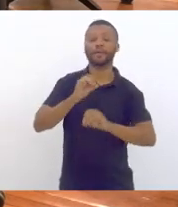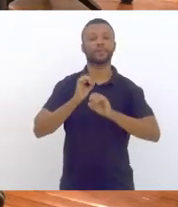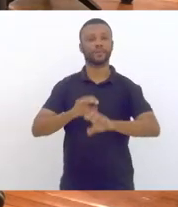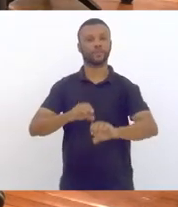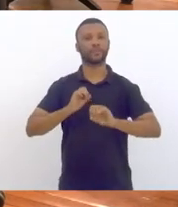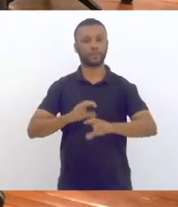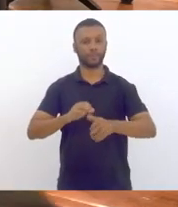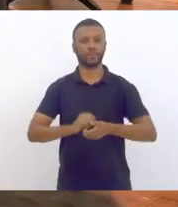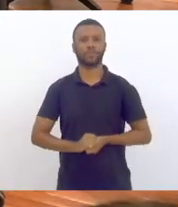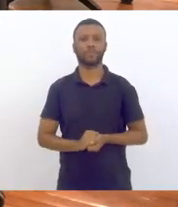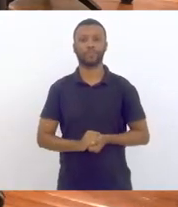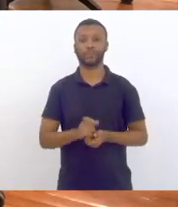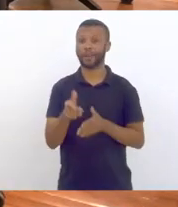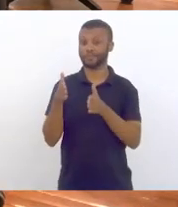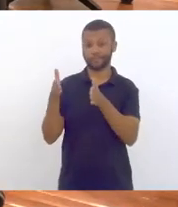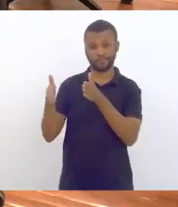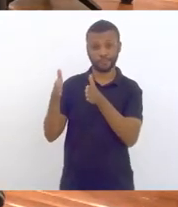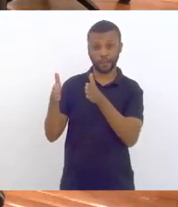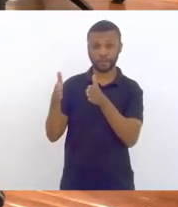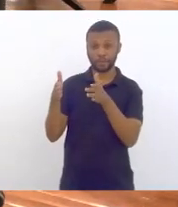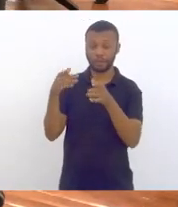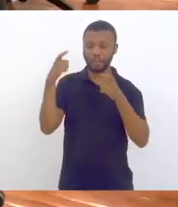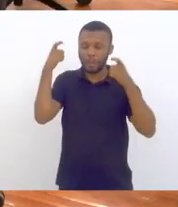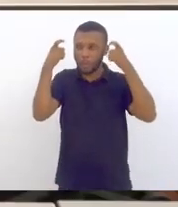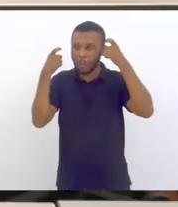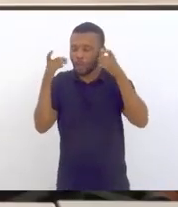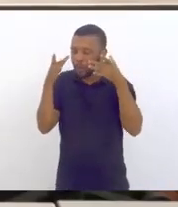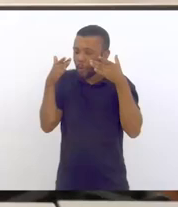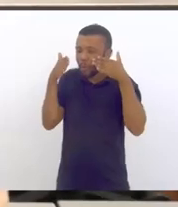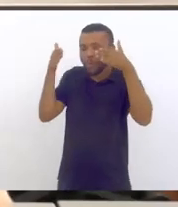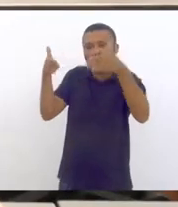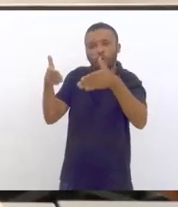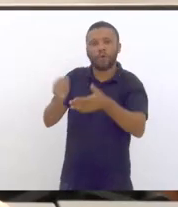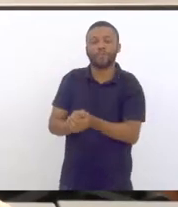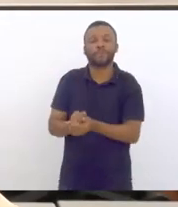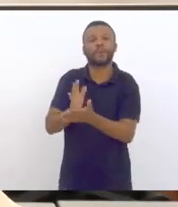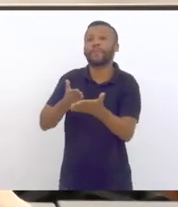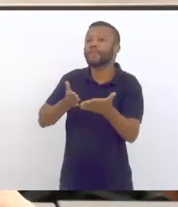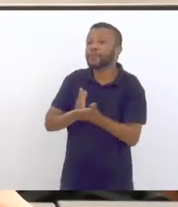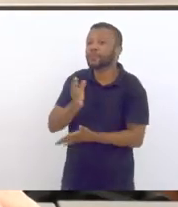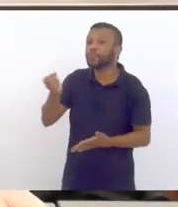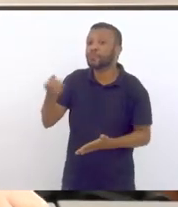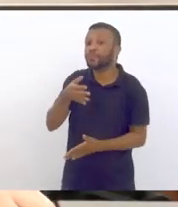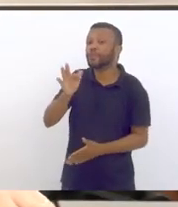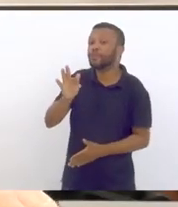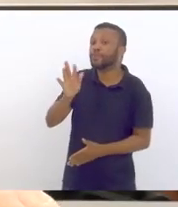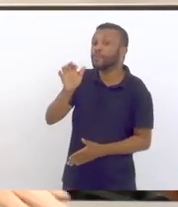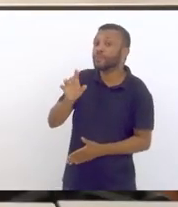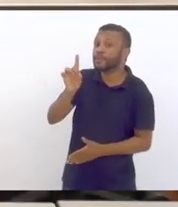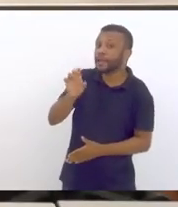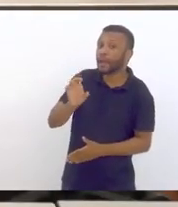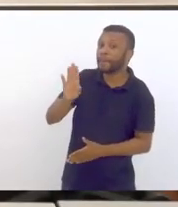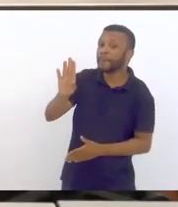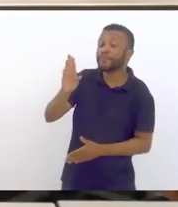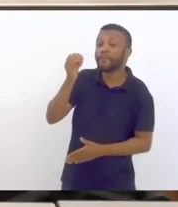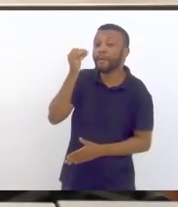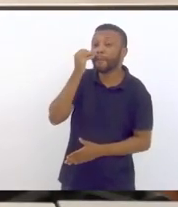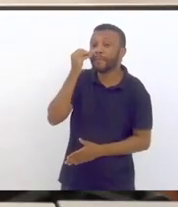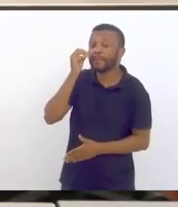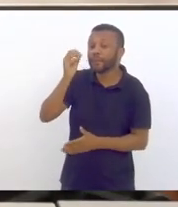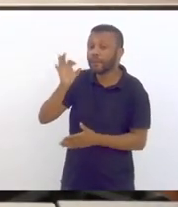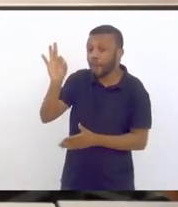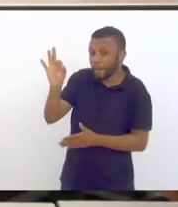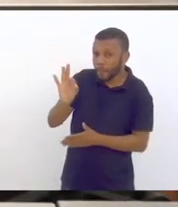que a parte do que nos preocupa é na aprovação do novo fundeb foi previsto que uma parte da distribuição